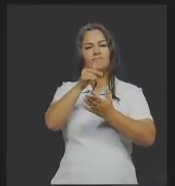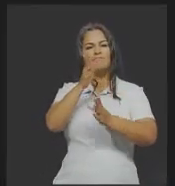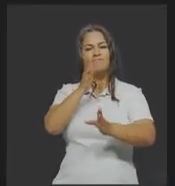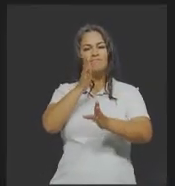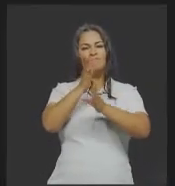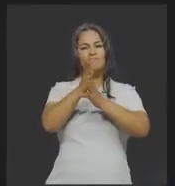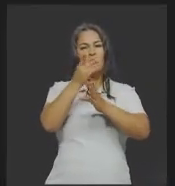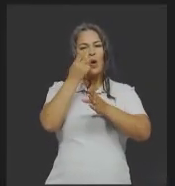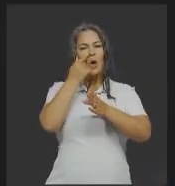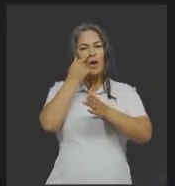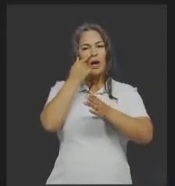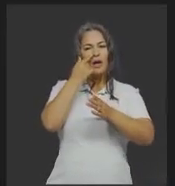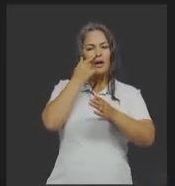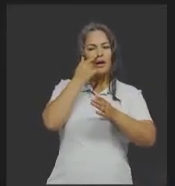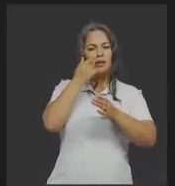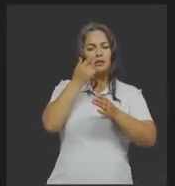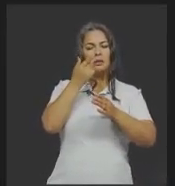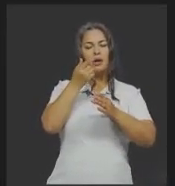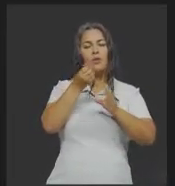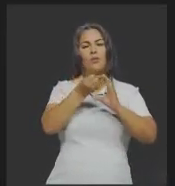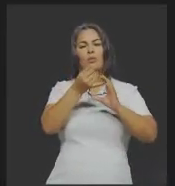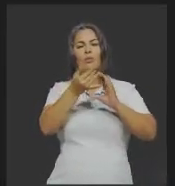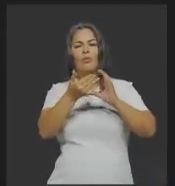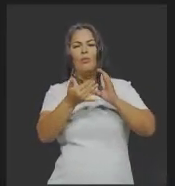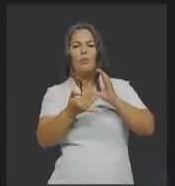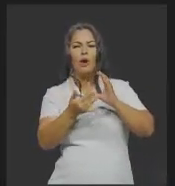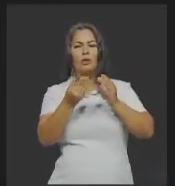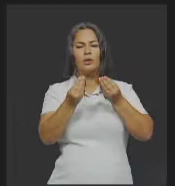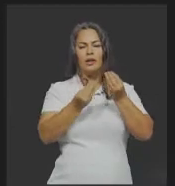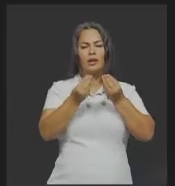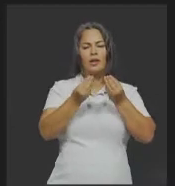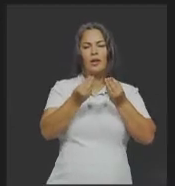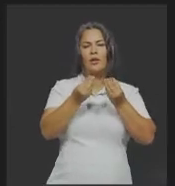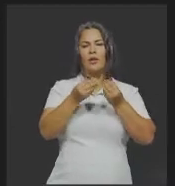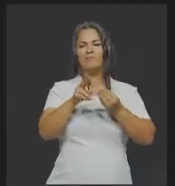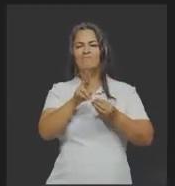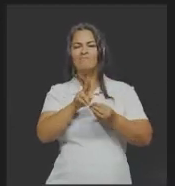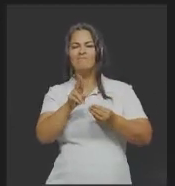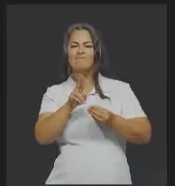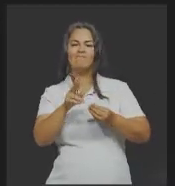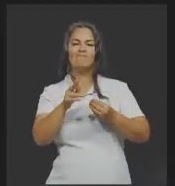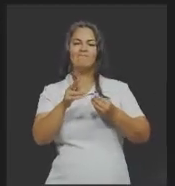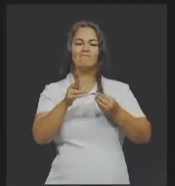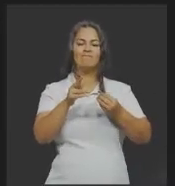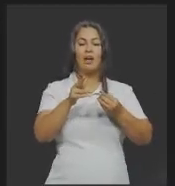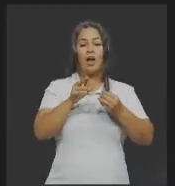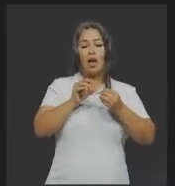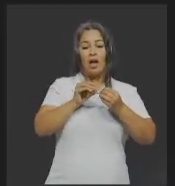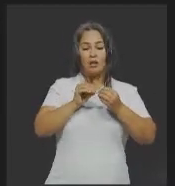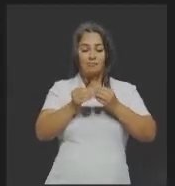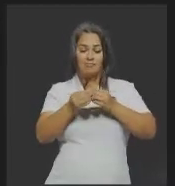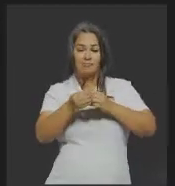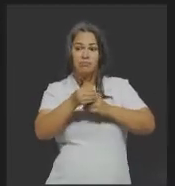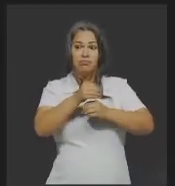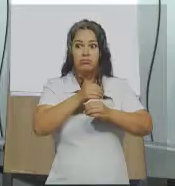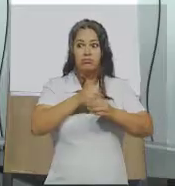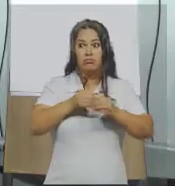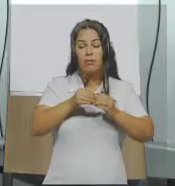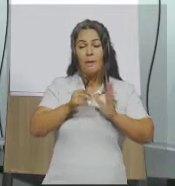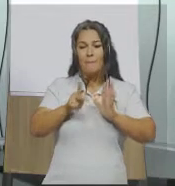sistema endócrino e compreender o funcionamento dessas glândulas associadas a esse